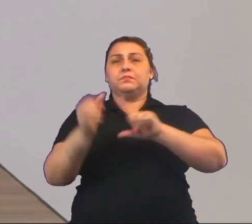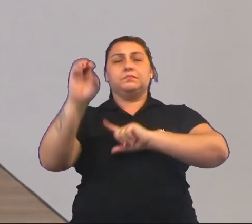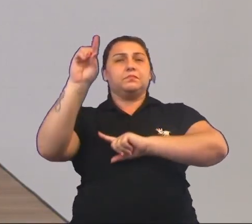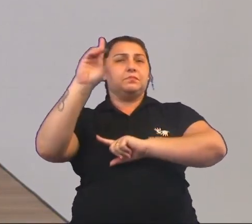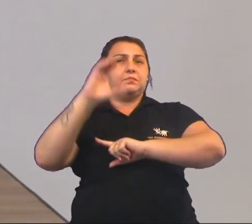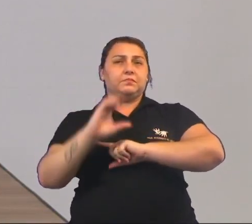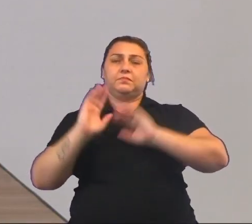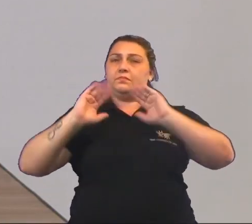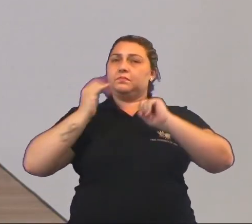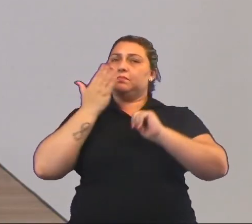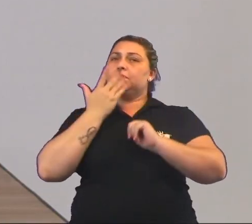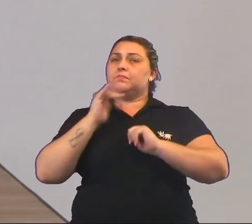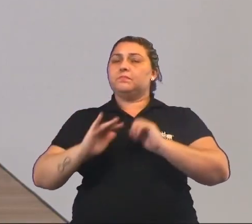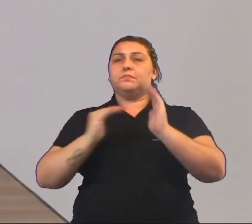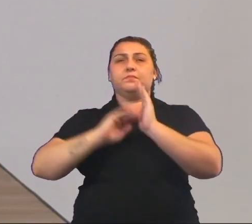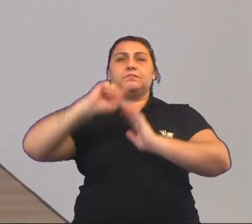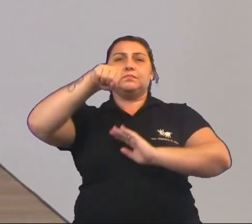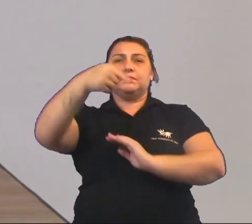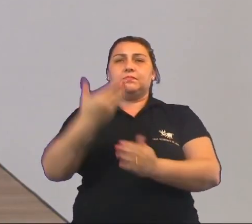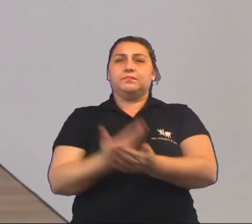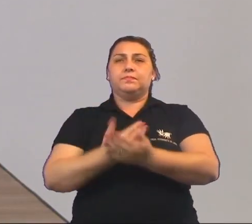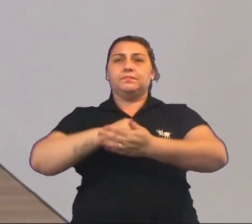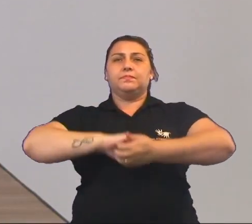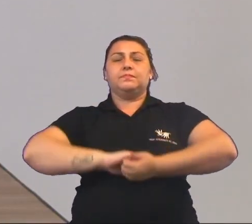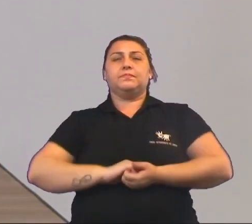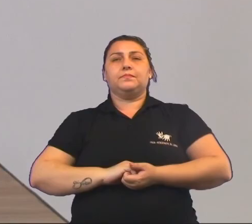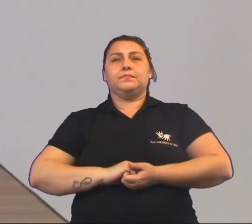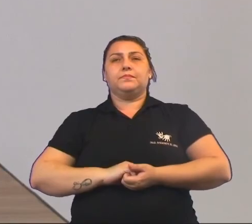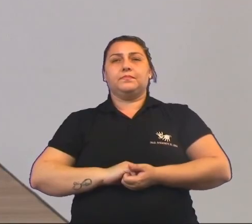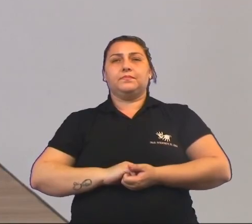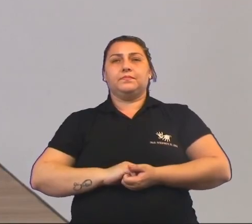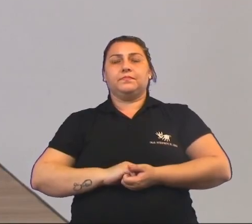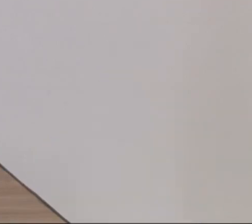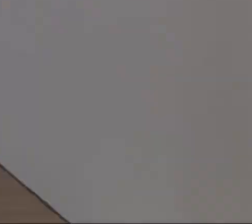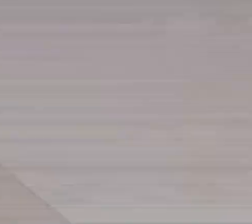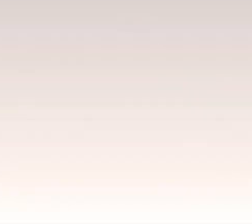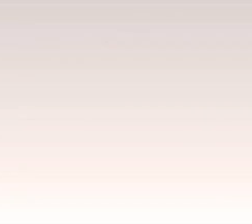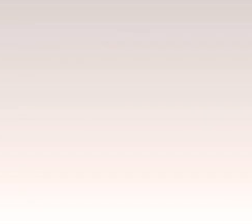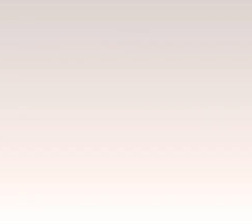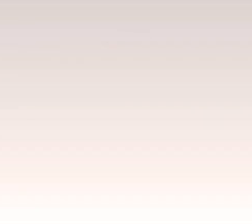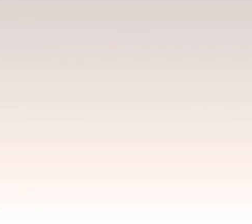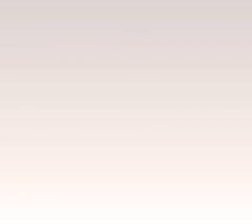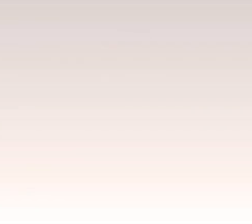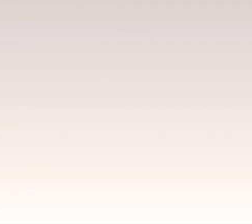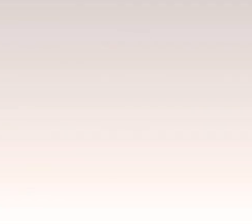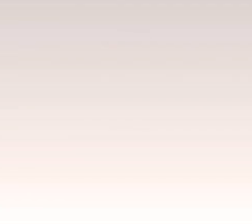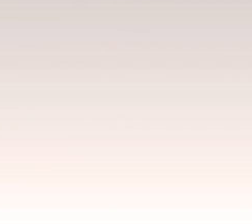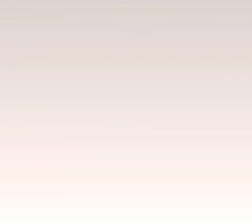plataforma Eduque. Tchau, tchau, crianças! Até a nossa próxima aula!